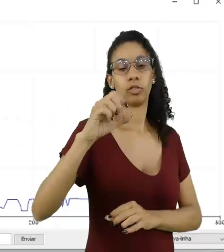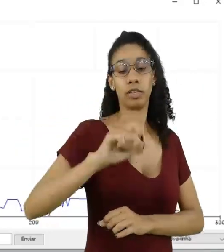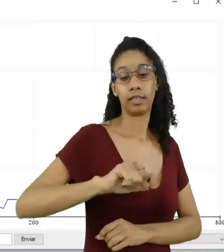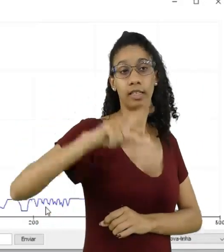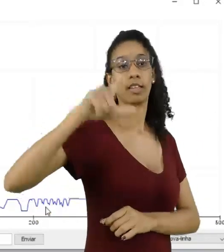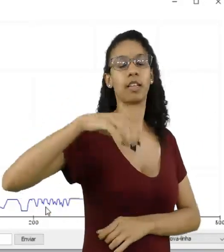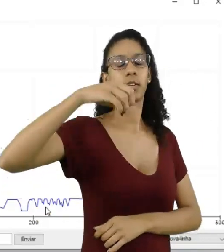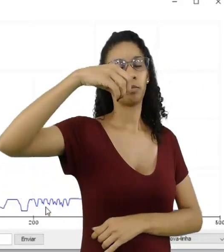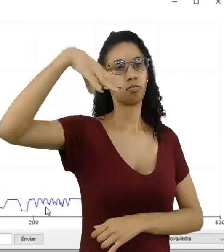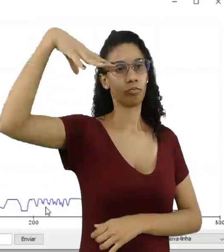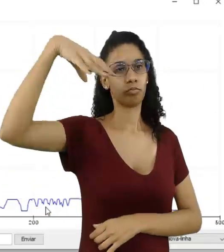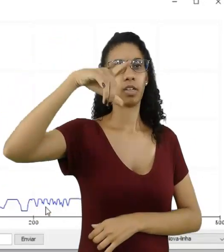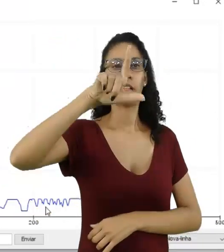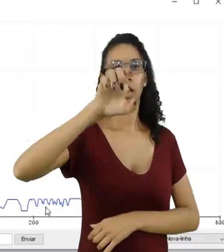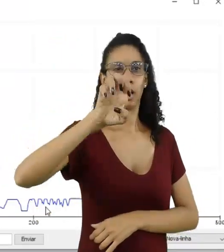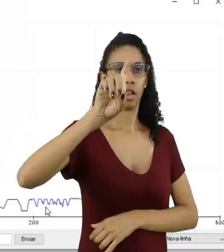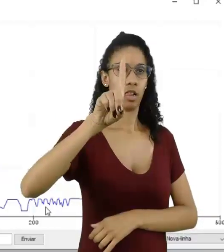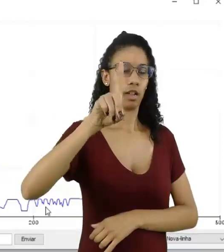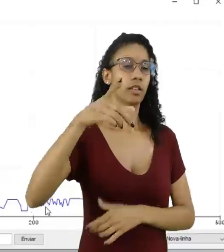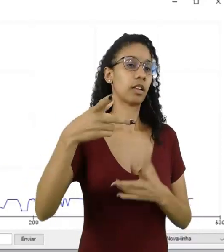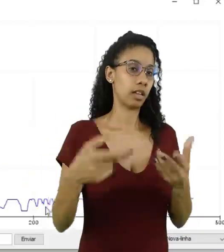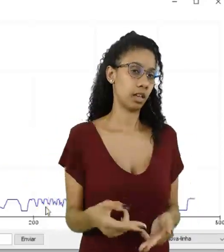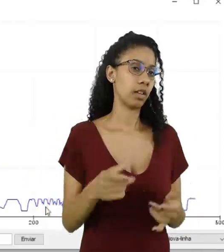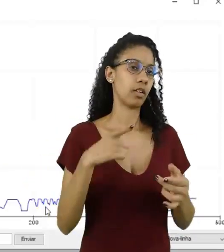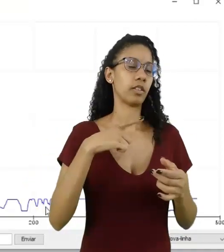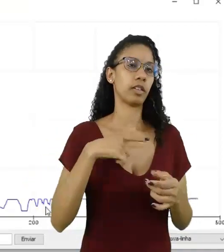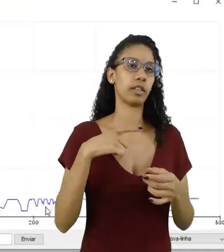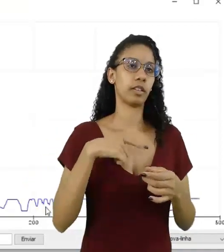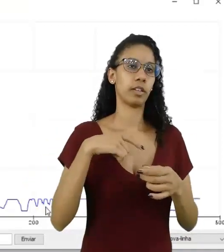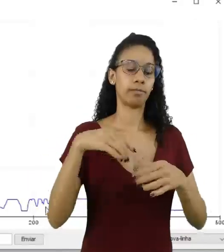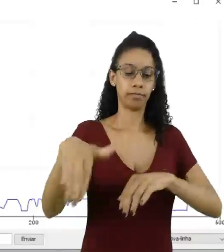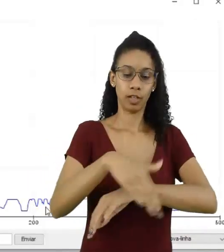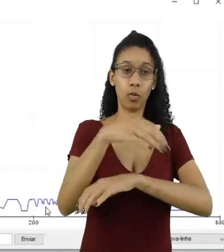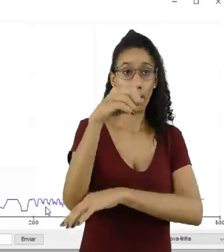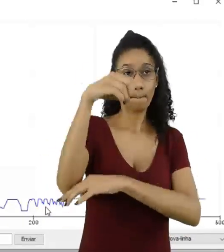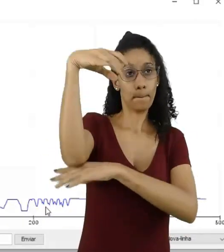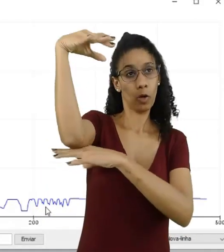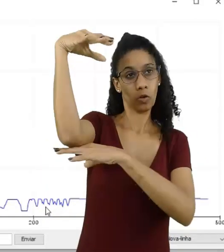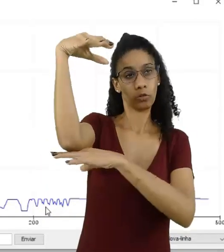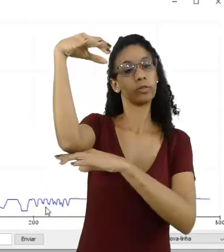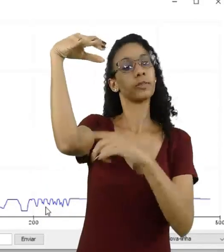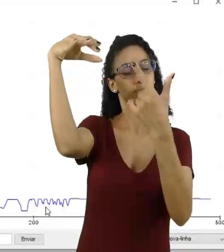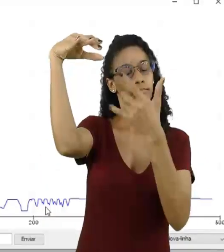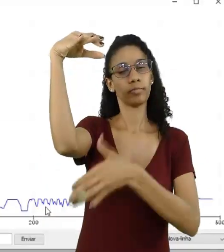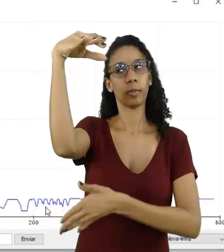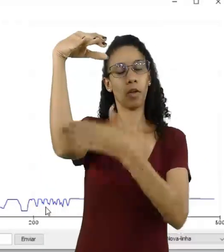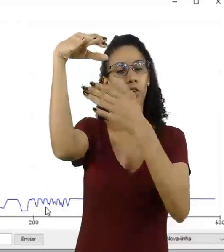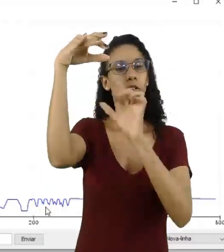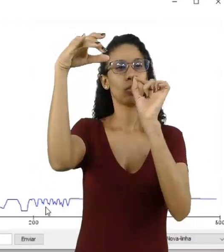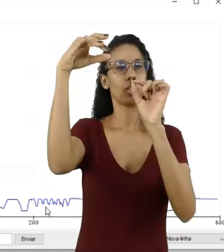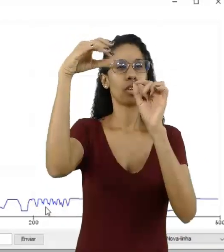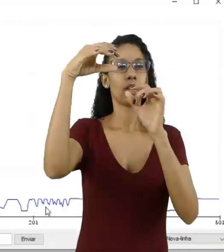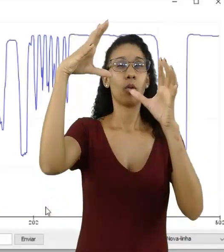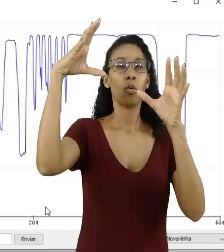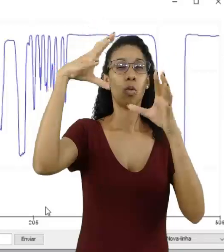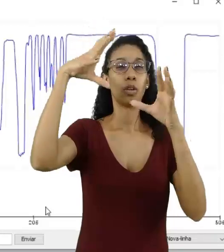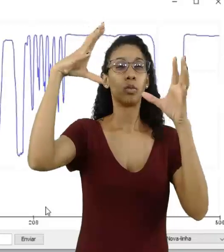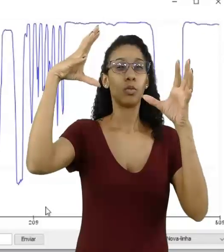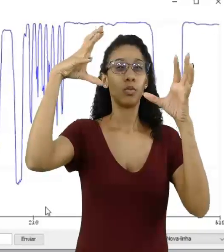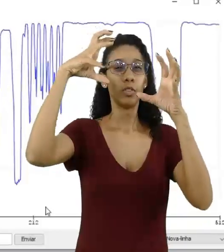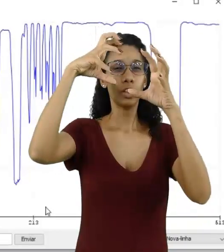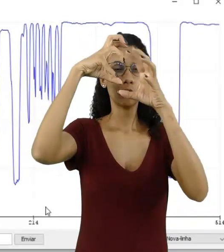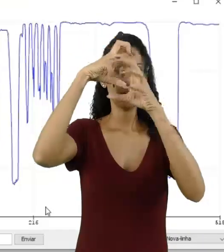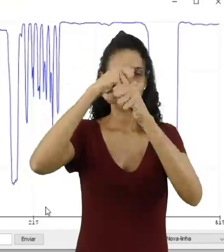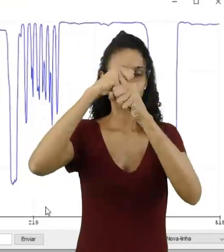um LED. Isso é assim que funcionam os sensores de luminosidade que tem nos postes. No momento em que a luminosidade cai